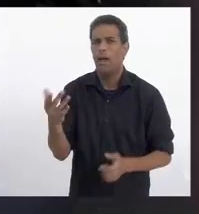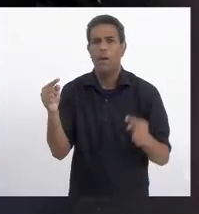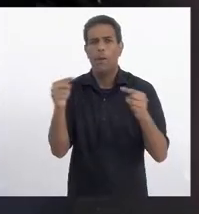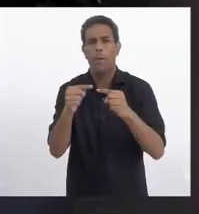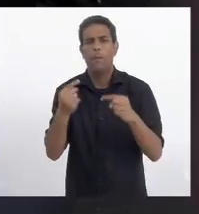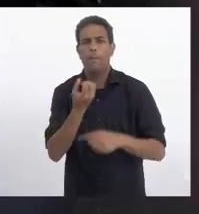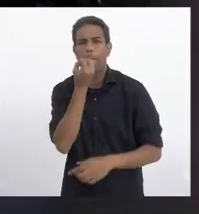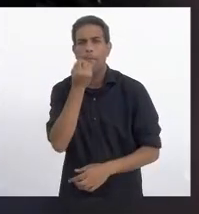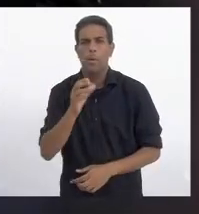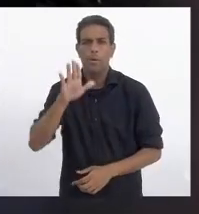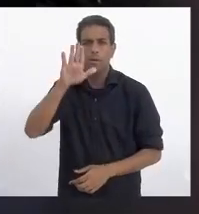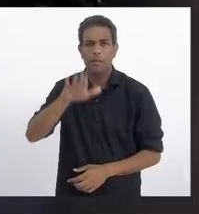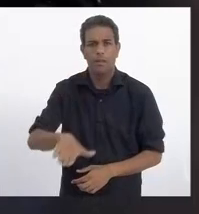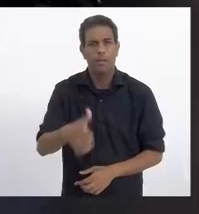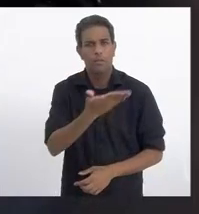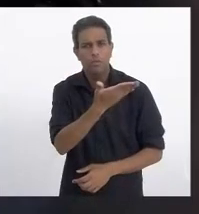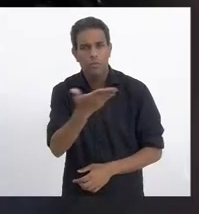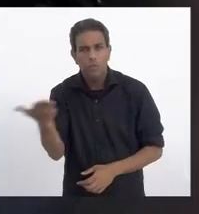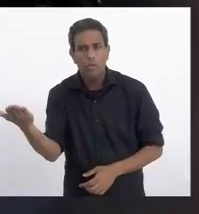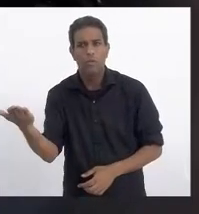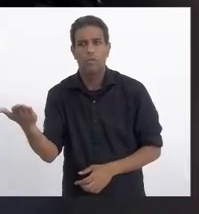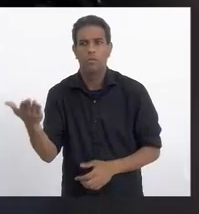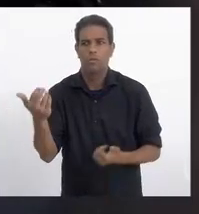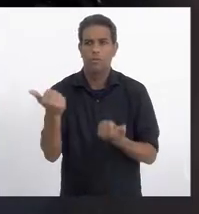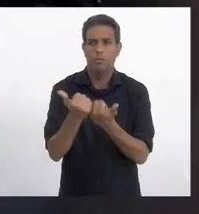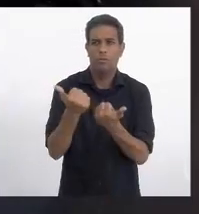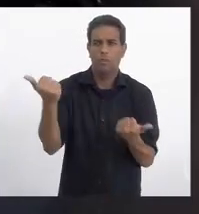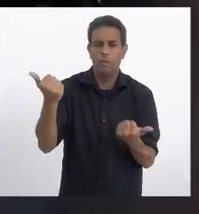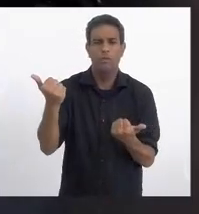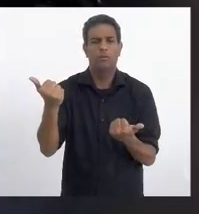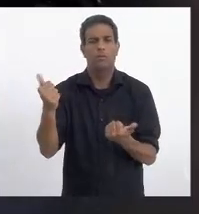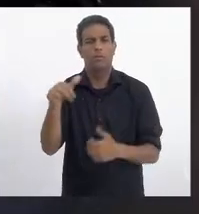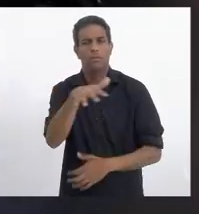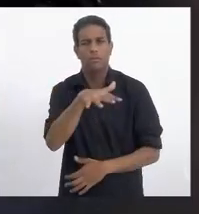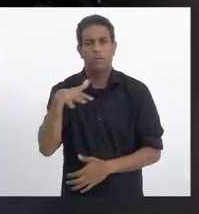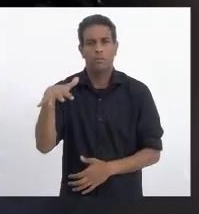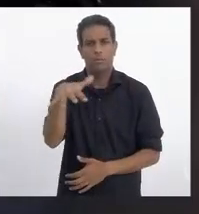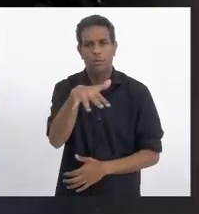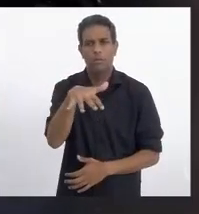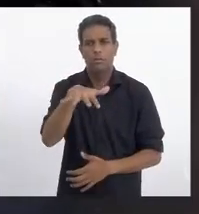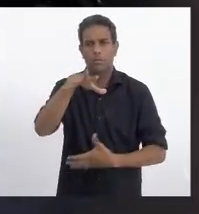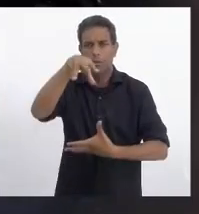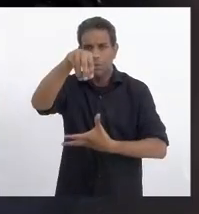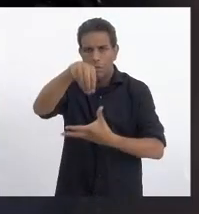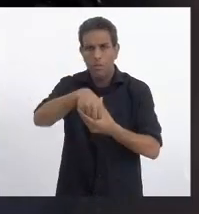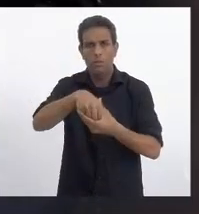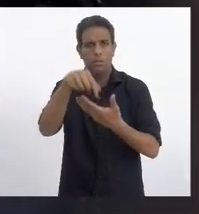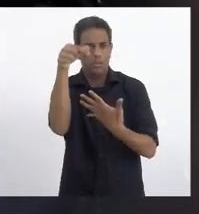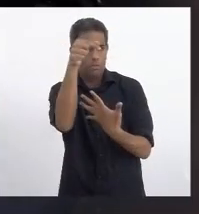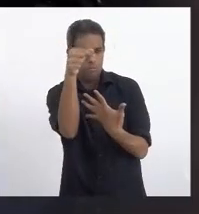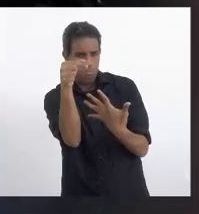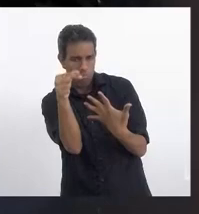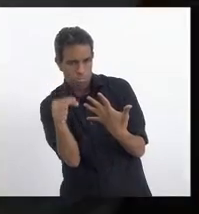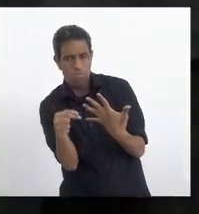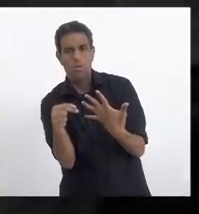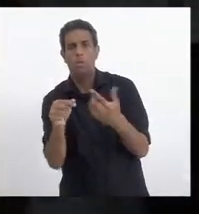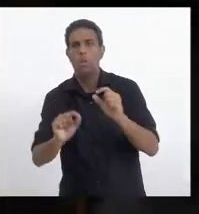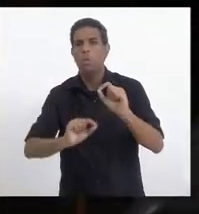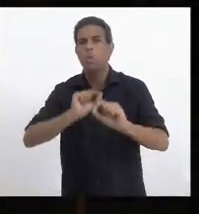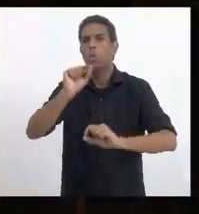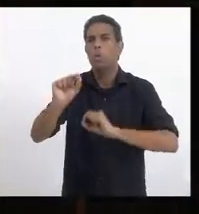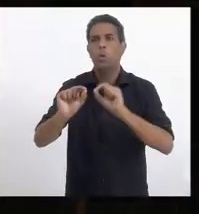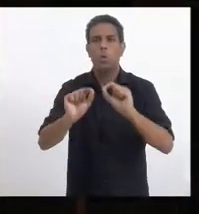boa tarde a todos sua coronel da reserva Alcântara Atualmente trabalha o Coronel Salema na Assessoria